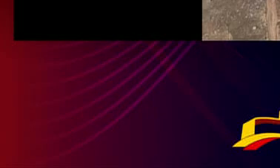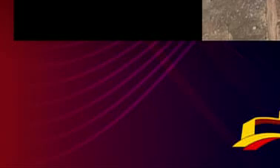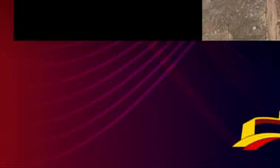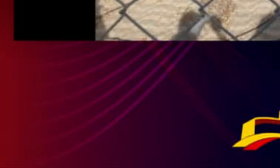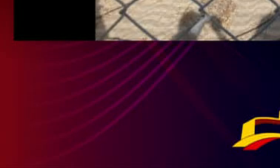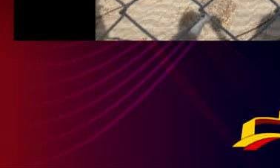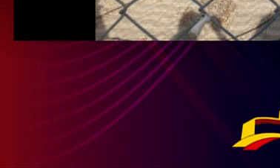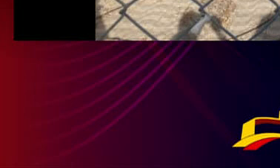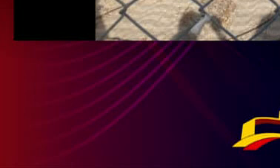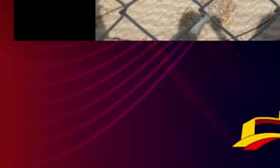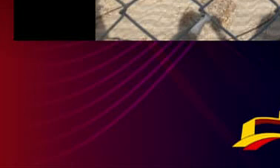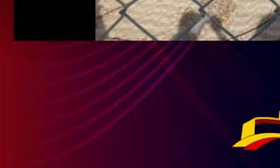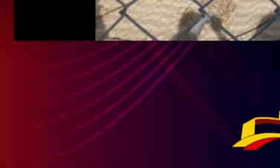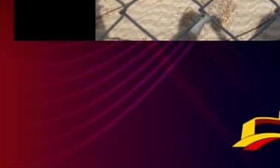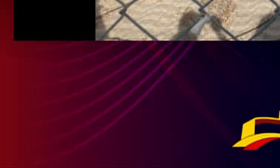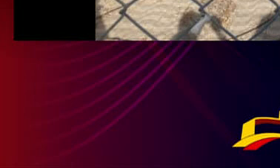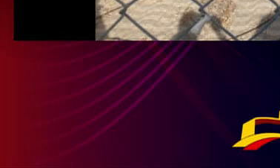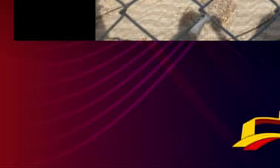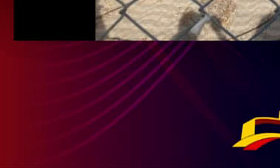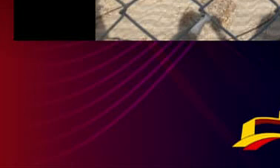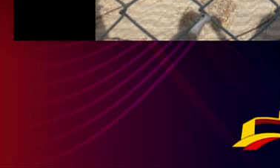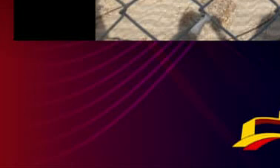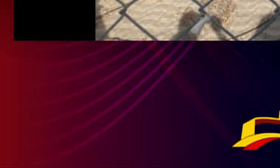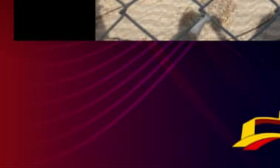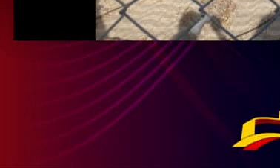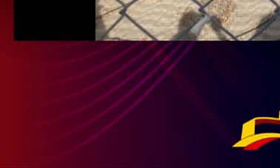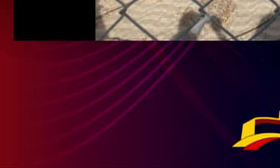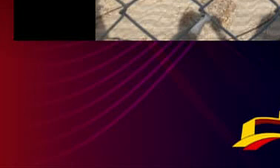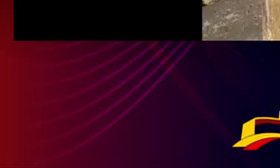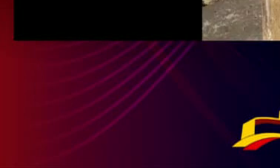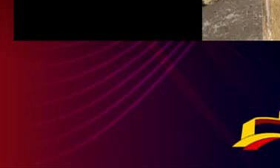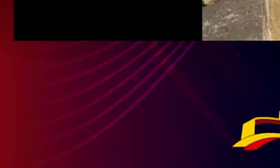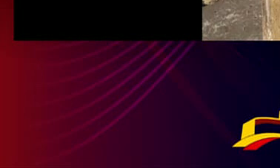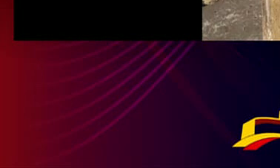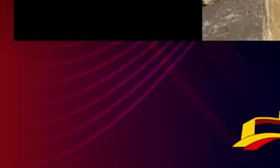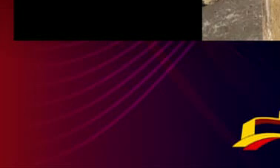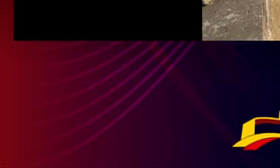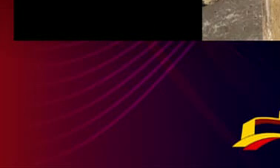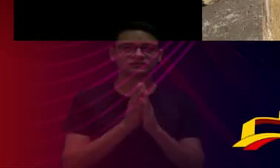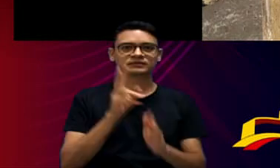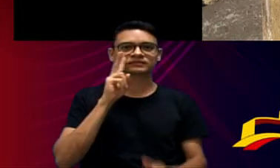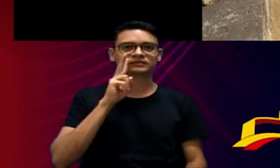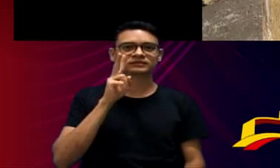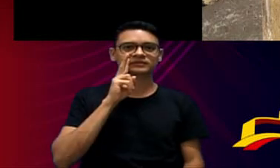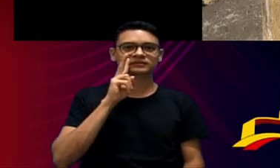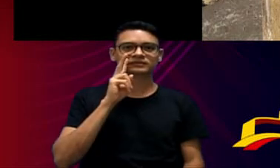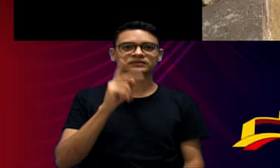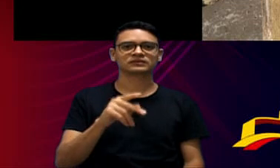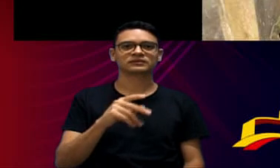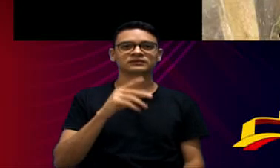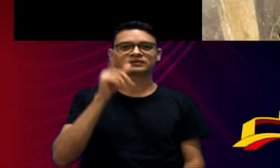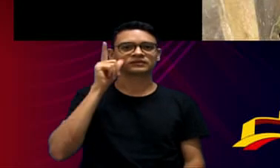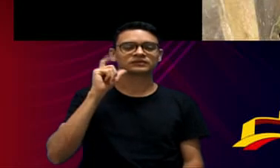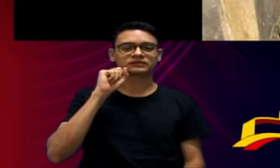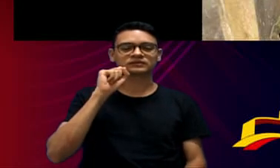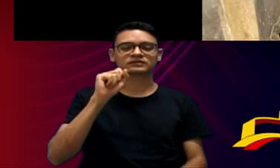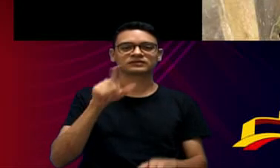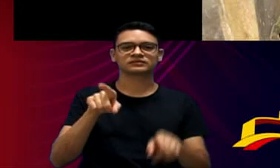criança. Por favor, vereadores, por favor, vereador Vitão, vereador Luiz